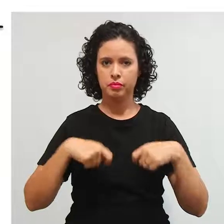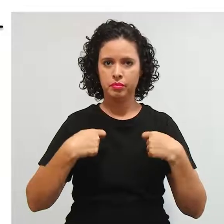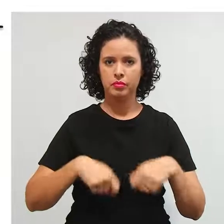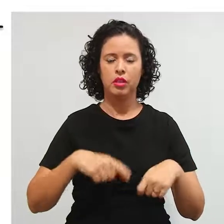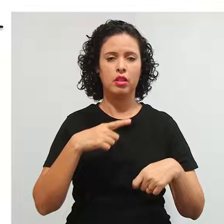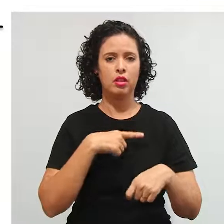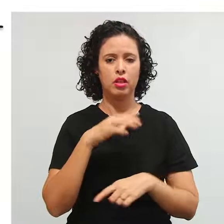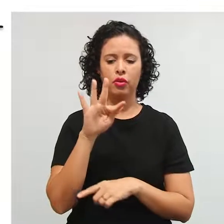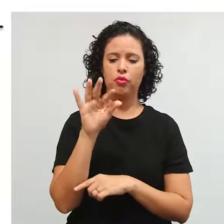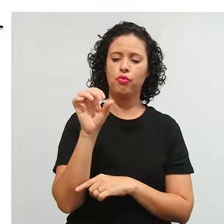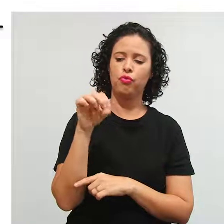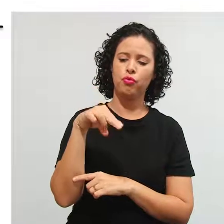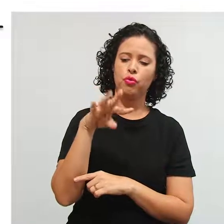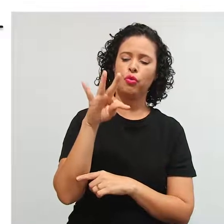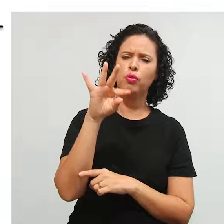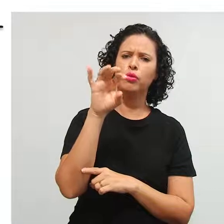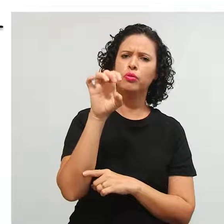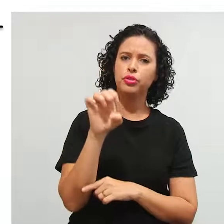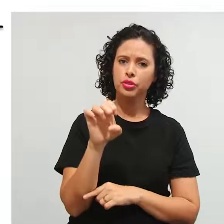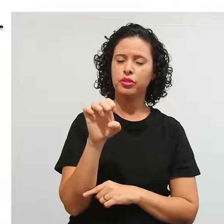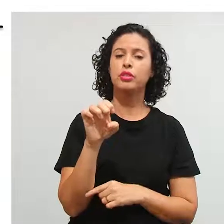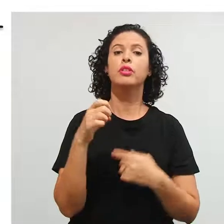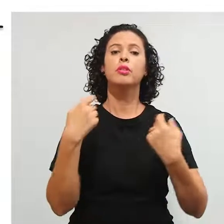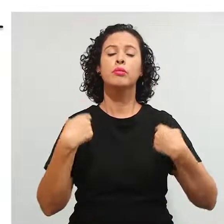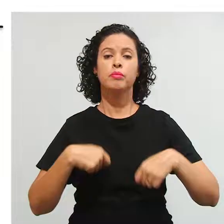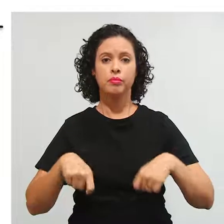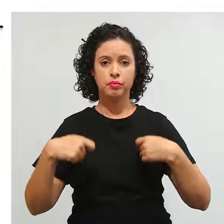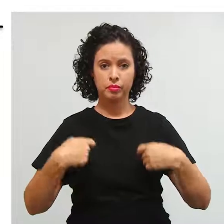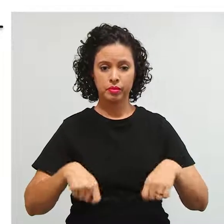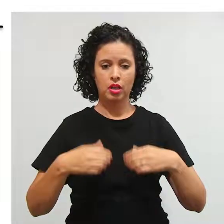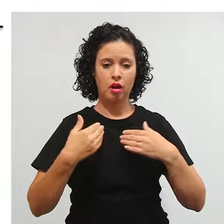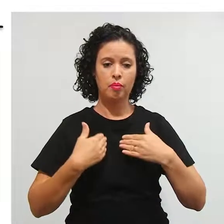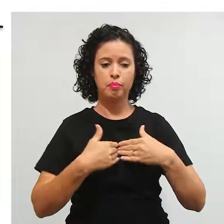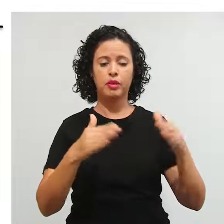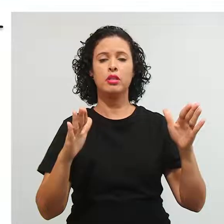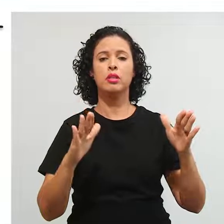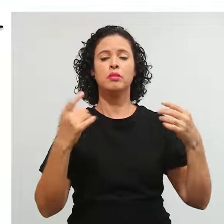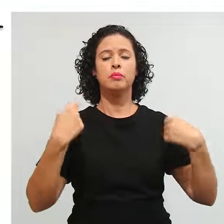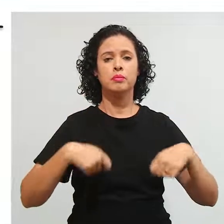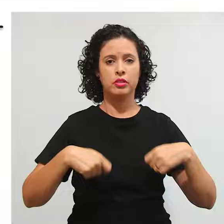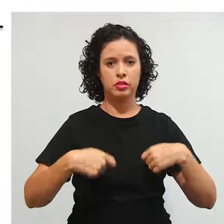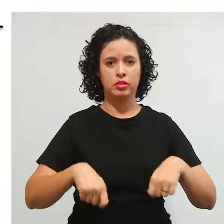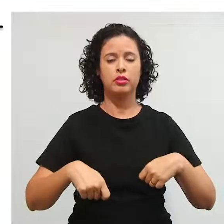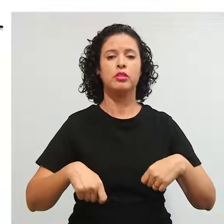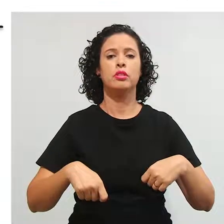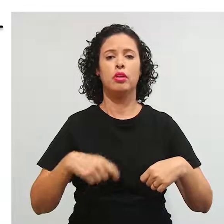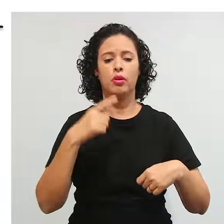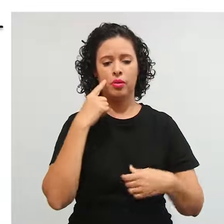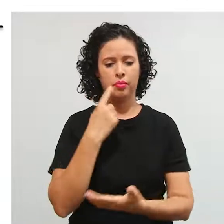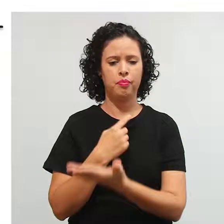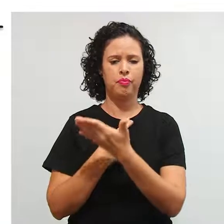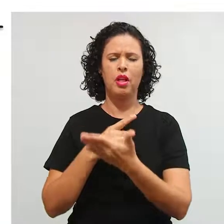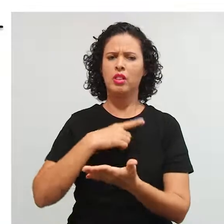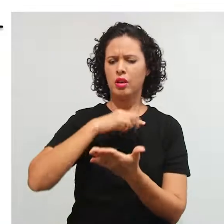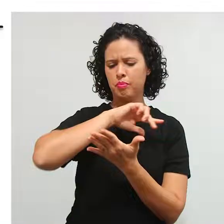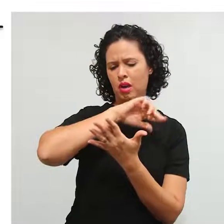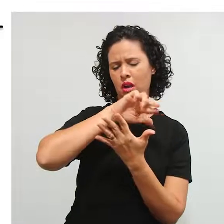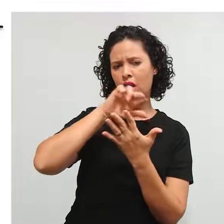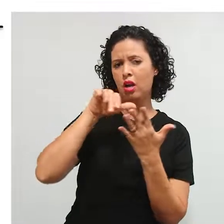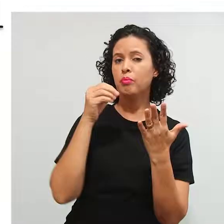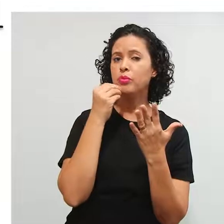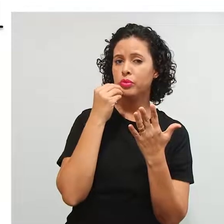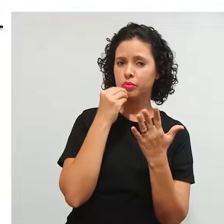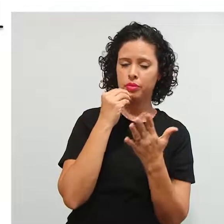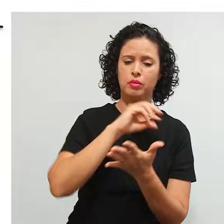de fontes. Então, para mim abrir esse decreto, eu preciso de fontes. Então, eu tenho várias